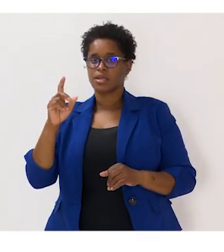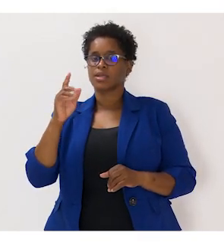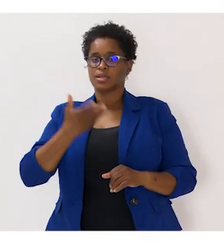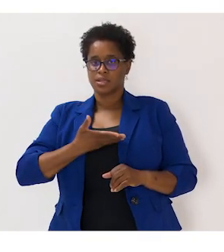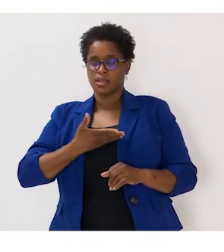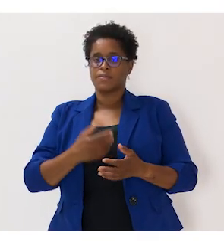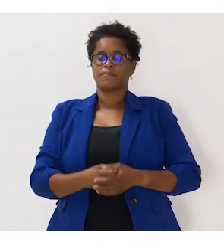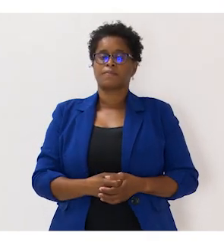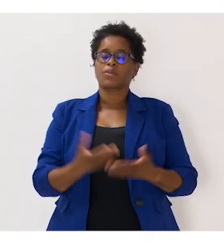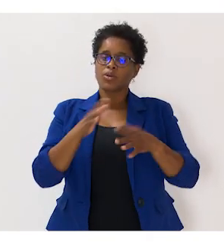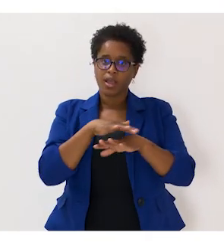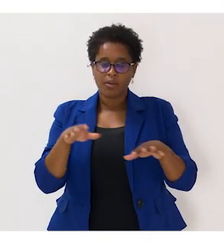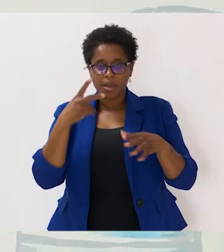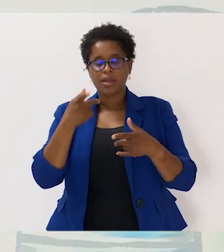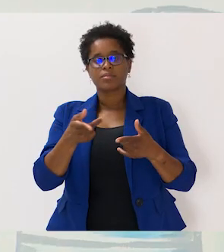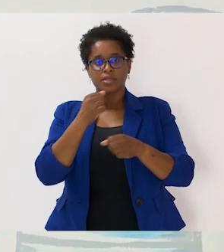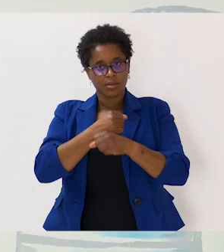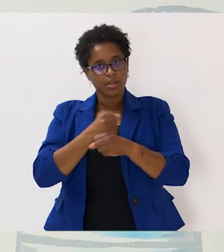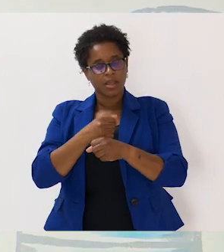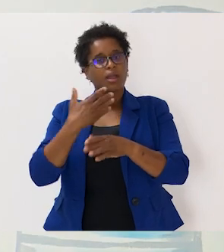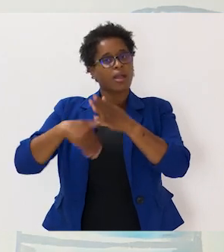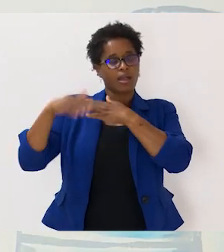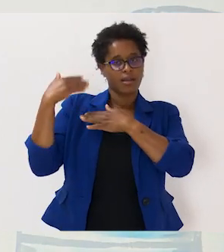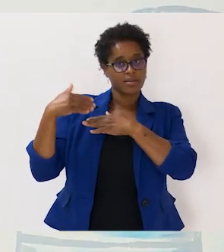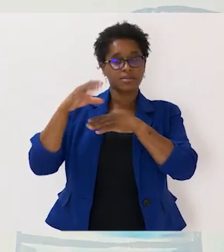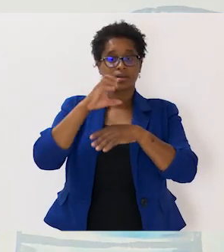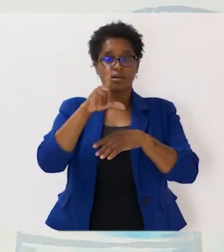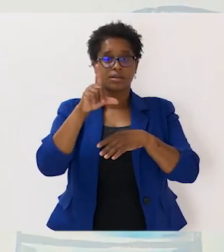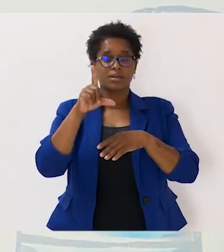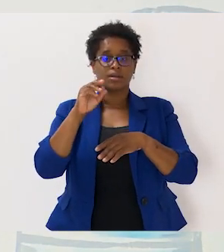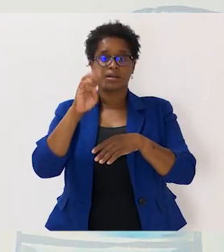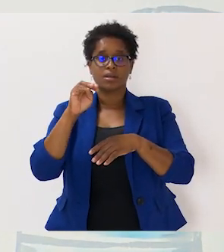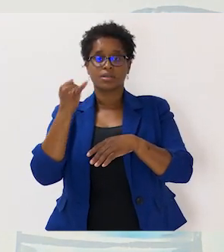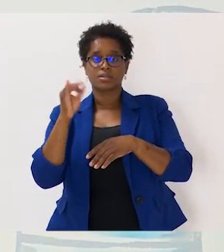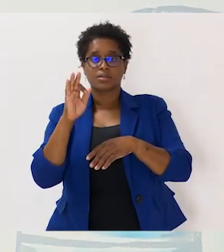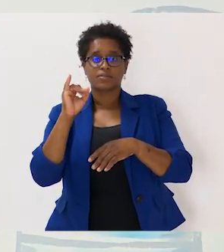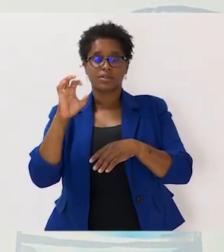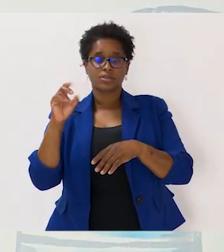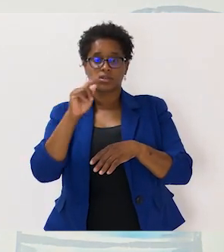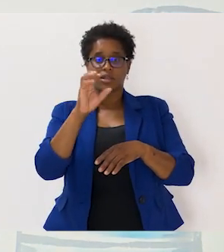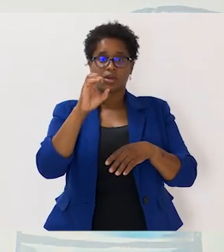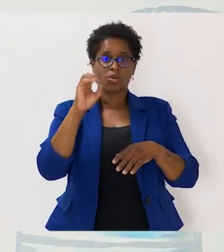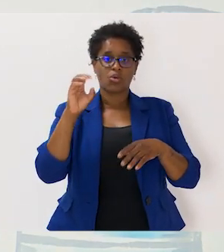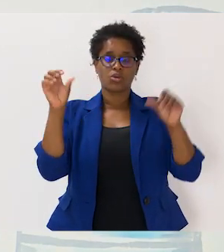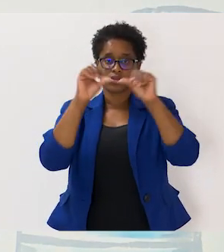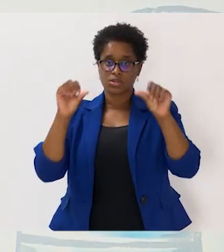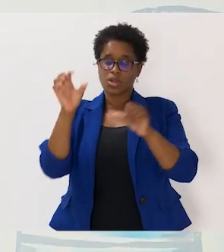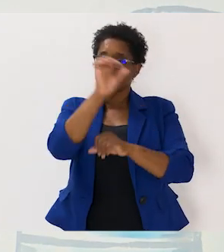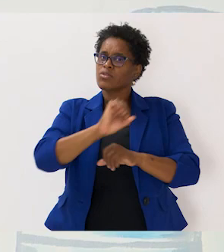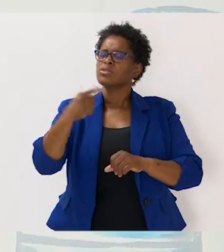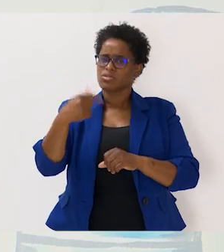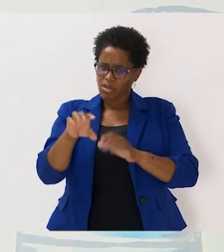e D. Acabamos de ver há bocado a classificação dos ecossistemas. Então, vocês estão